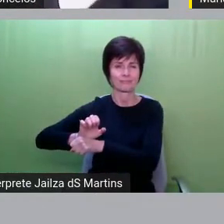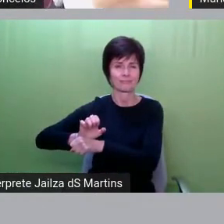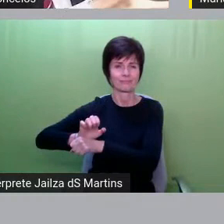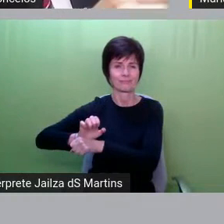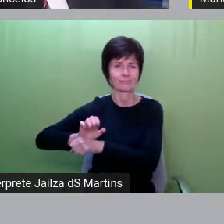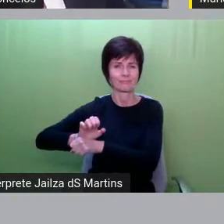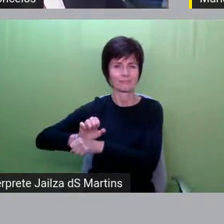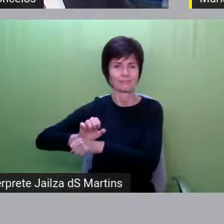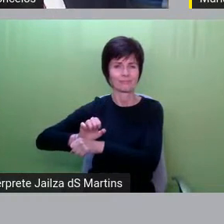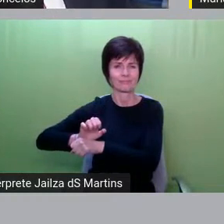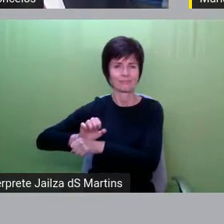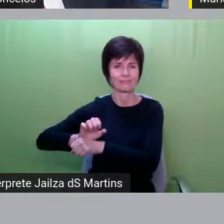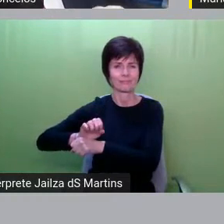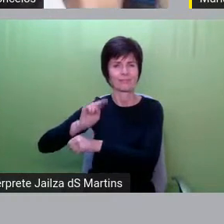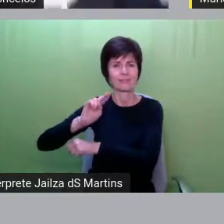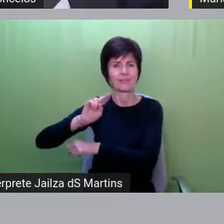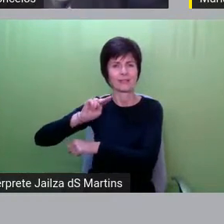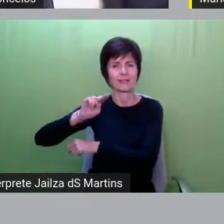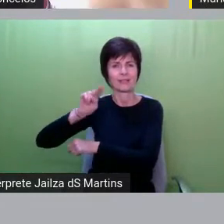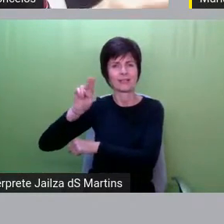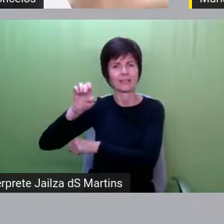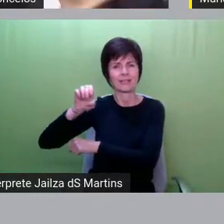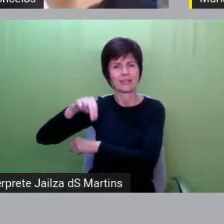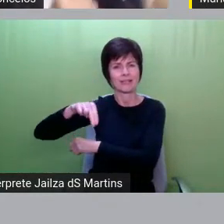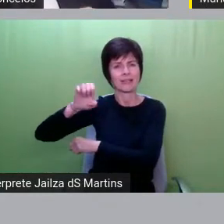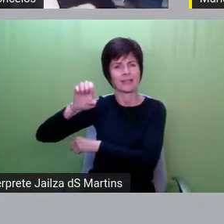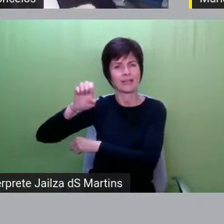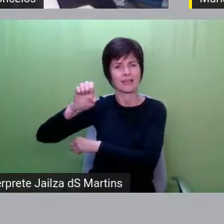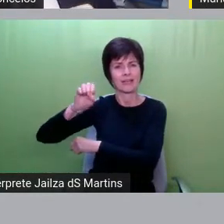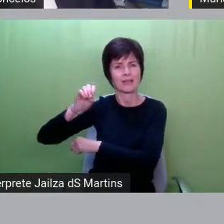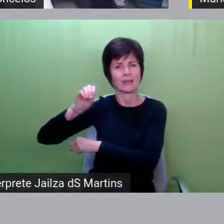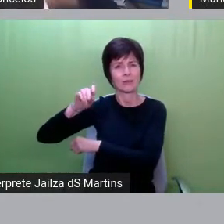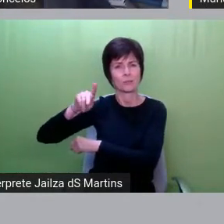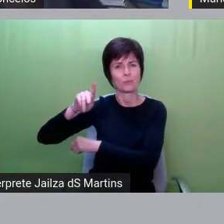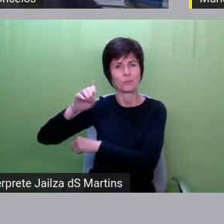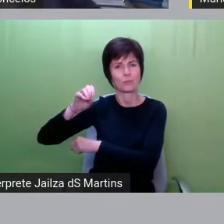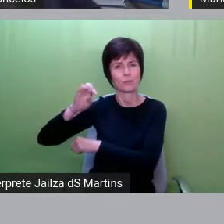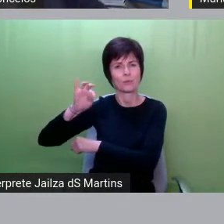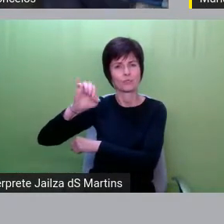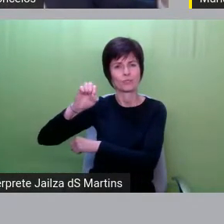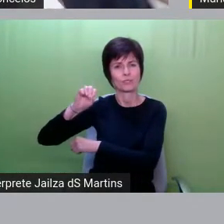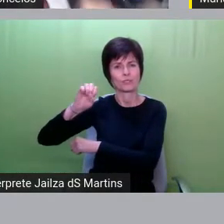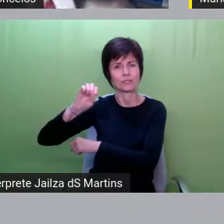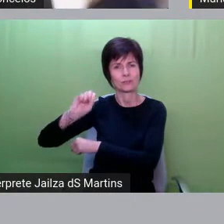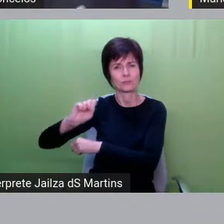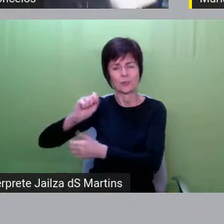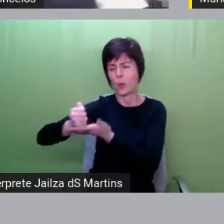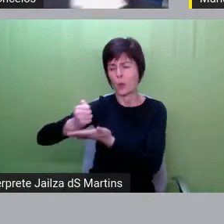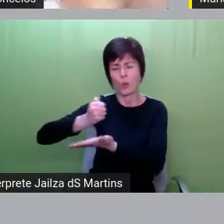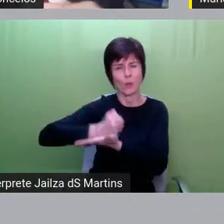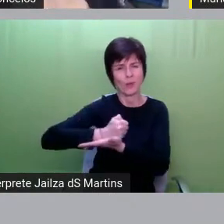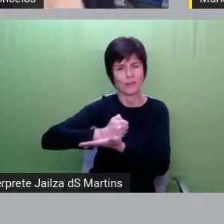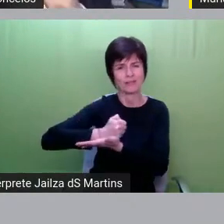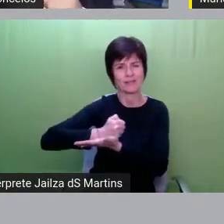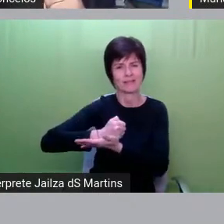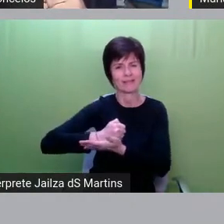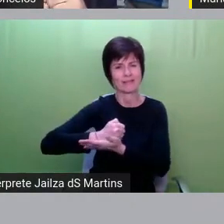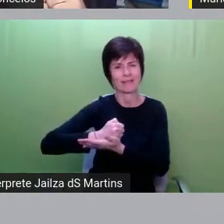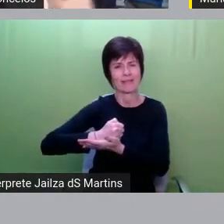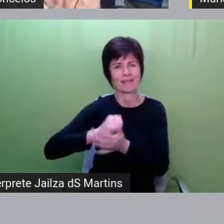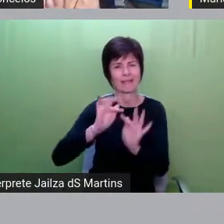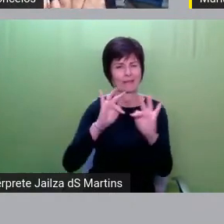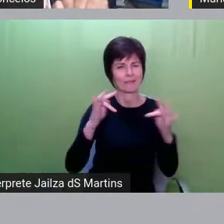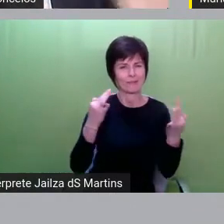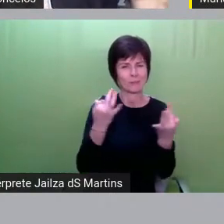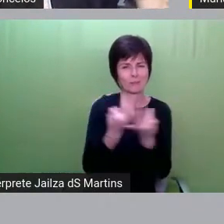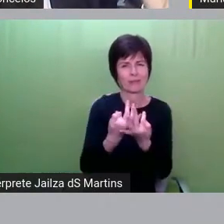patrimonialismo, nepotismo, nomeação de apaniguados políticos e exoneração daqueles que pensam